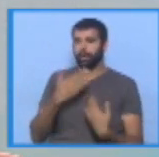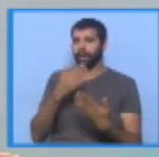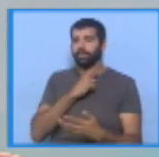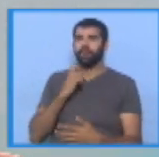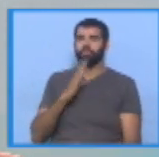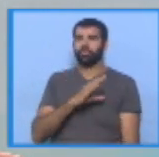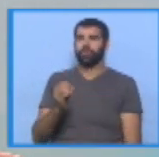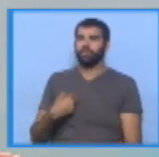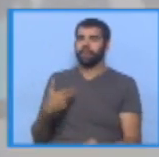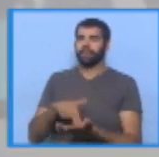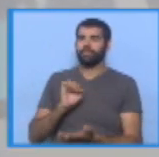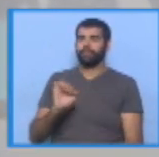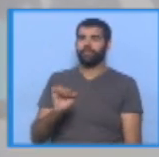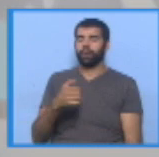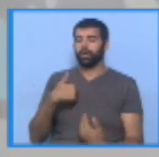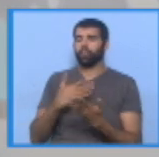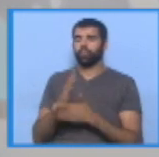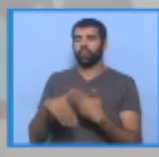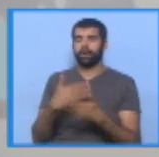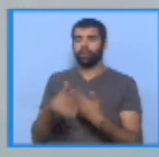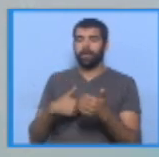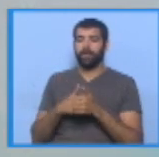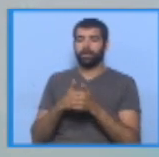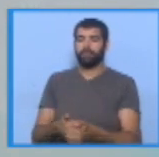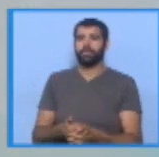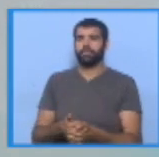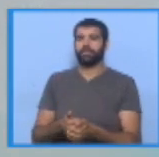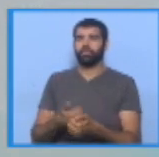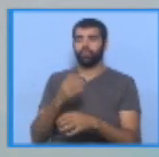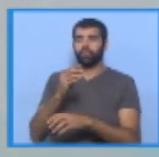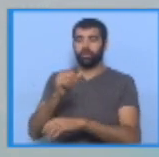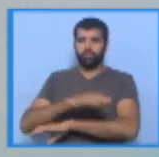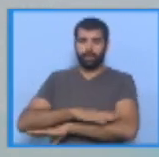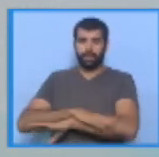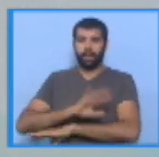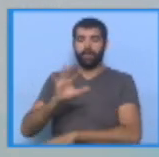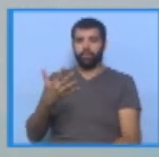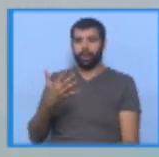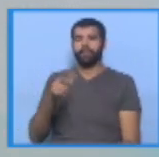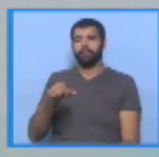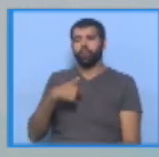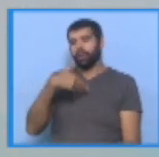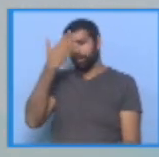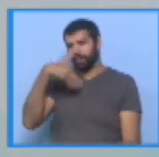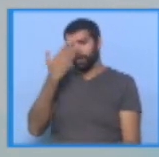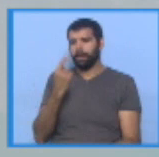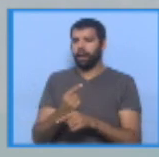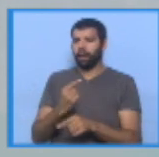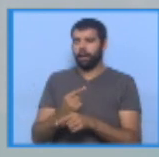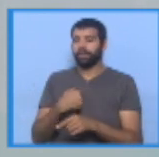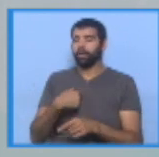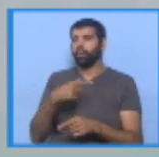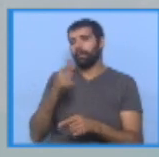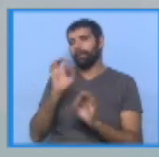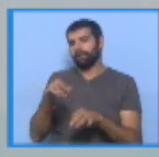estado hoje aqui entre nós e continuamos também a acompanhar o que em Lamego se vai passando por estes dias. Termino a